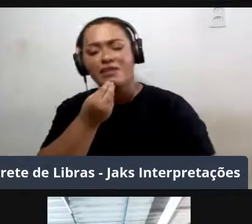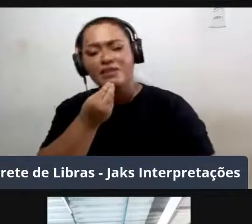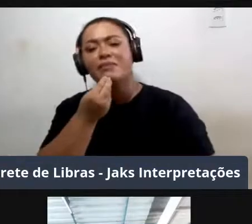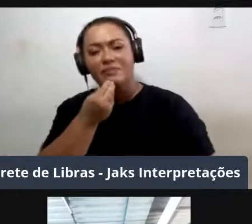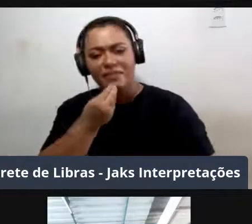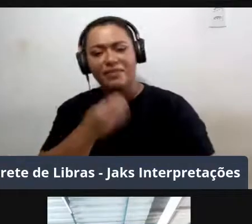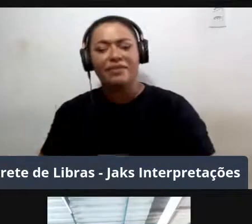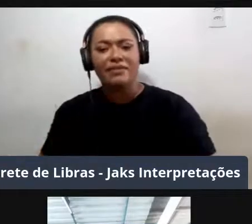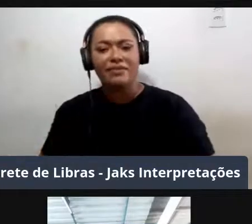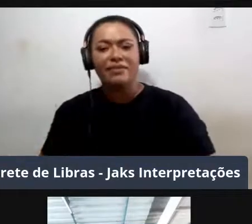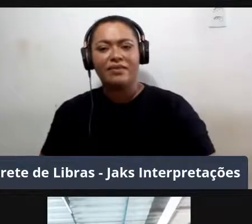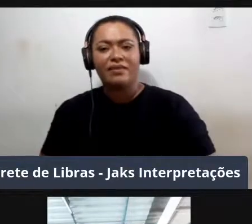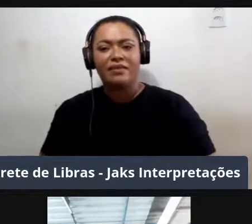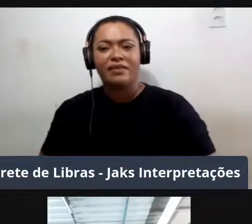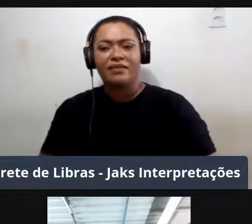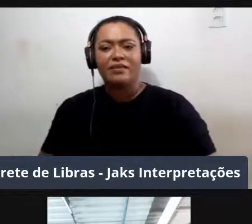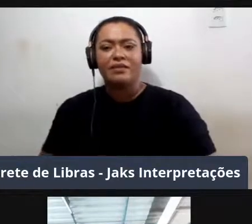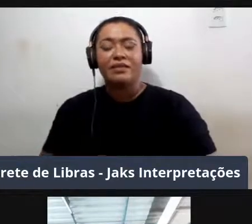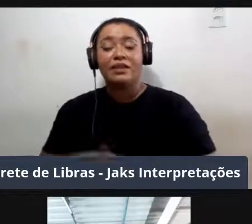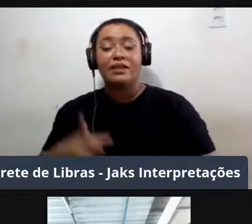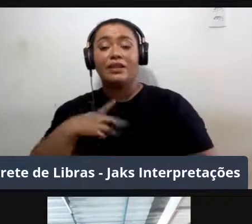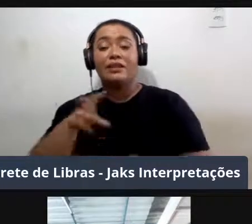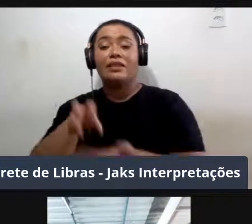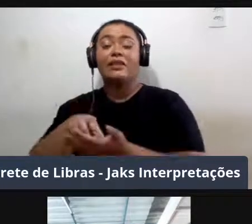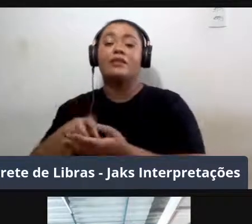de uma comunidade indígena que chama...